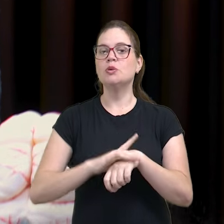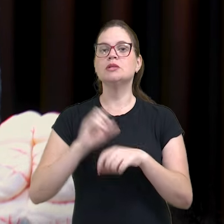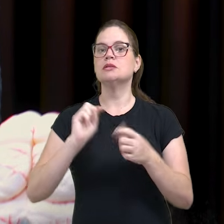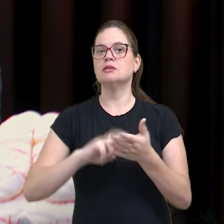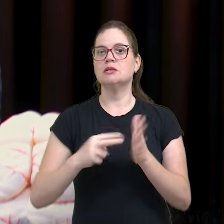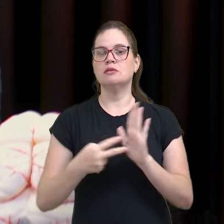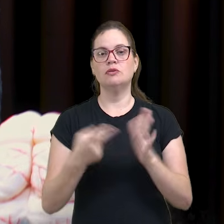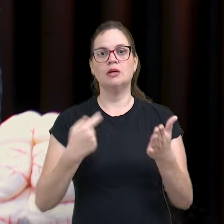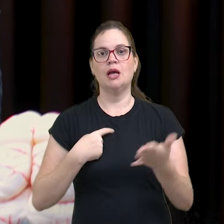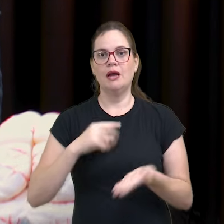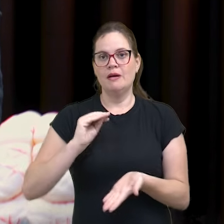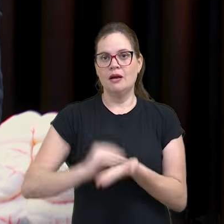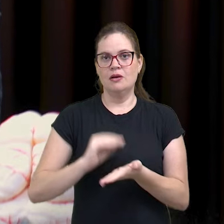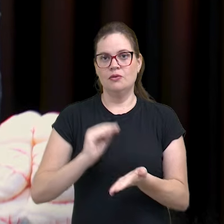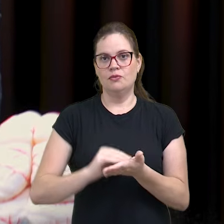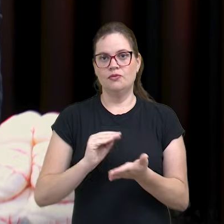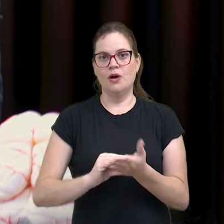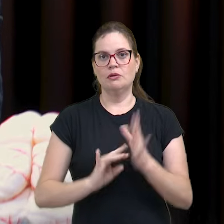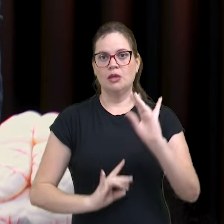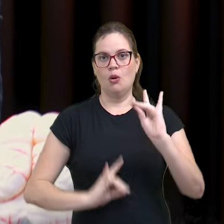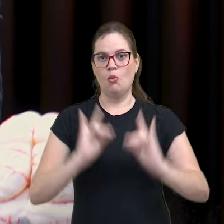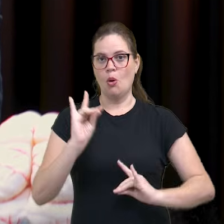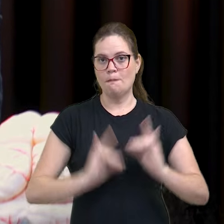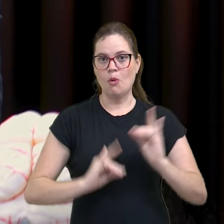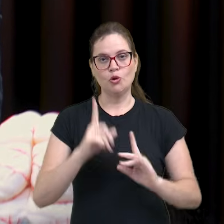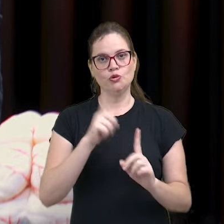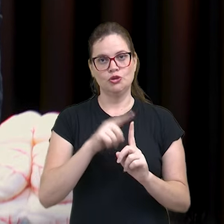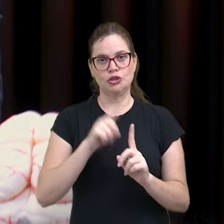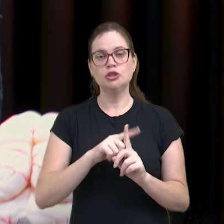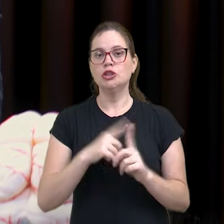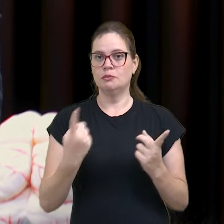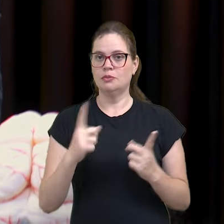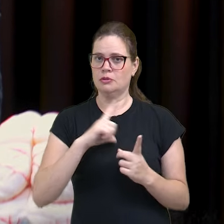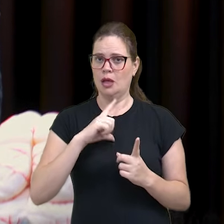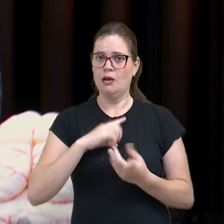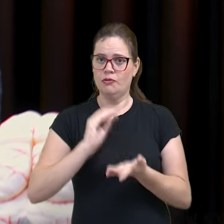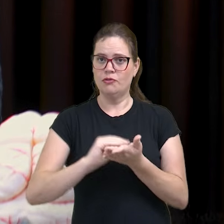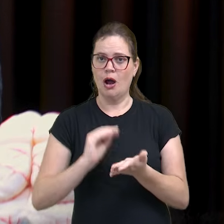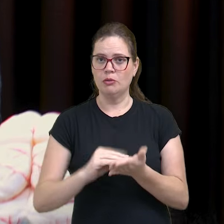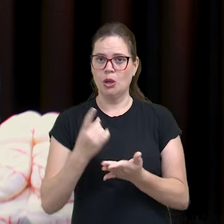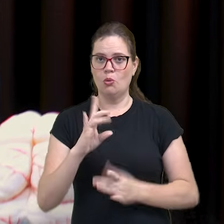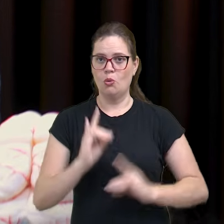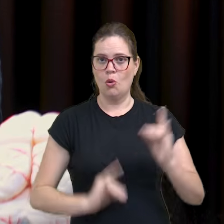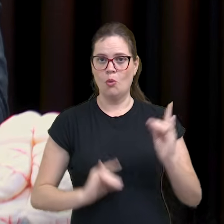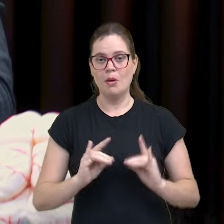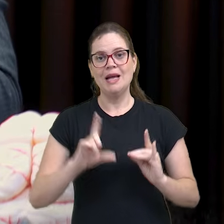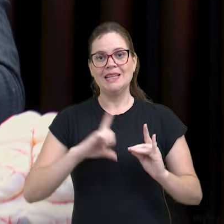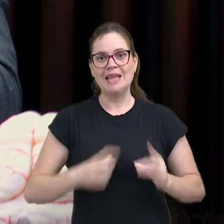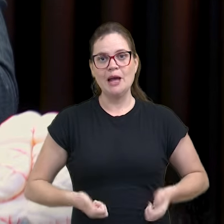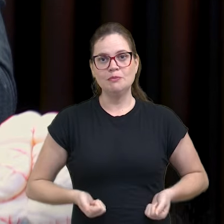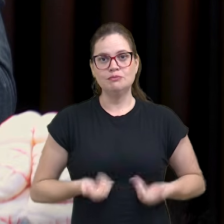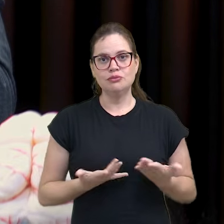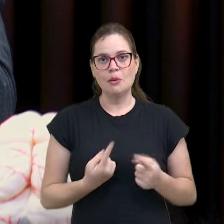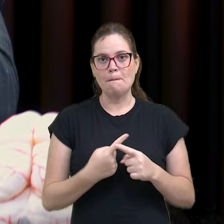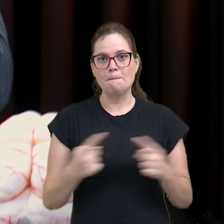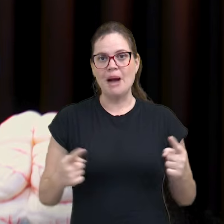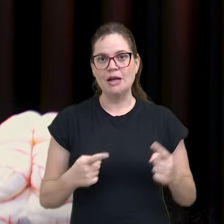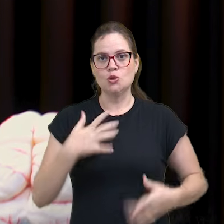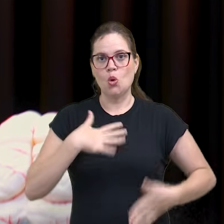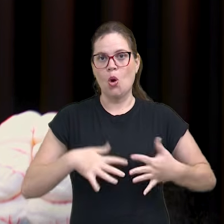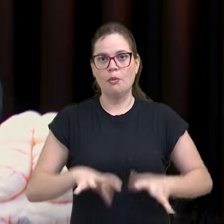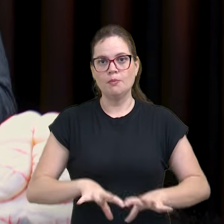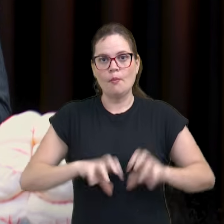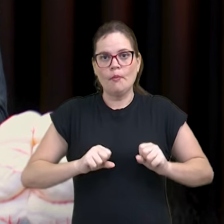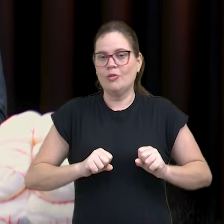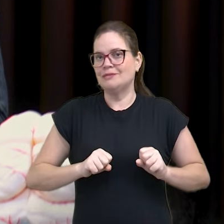autoimune, que o problema é a falta de um hormônio chamado acetilcolina, ou às vezes ele produz